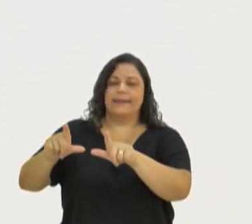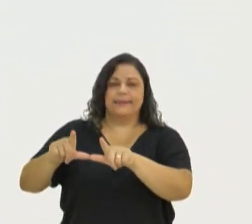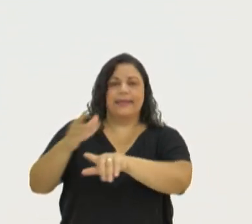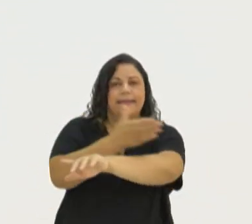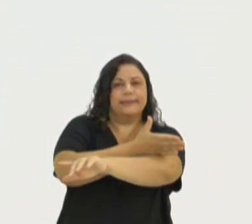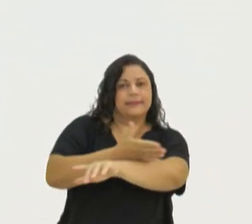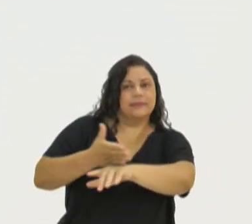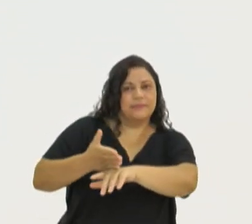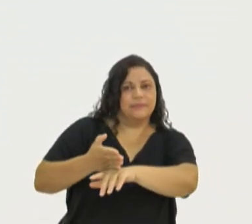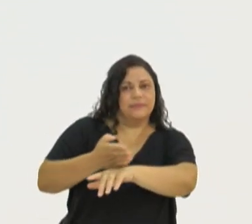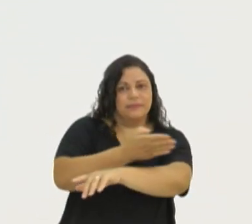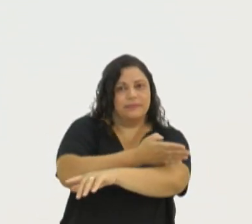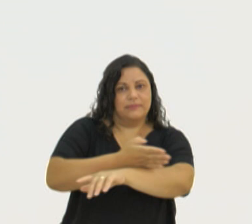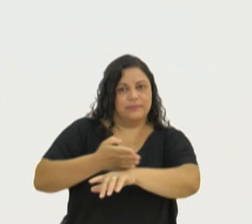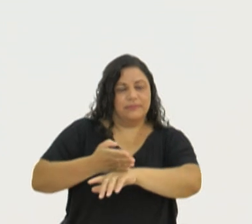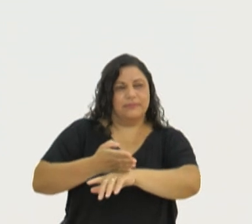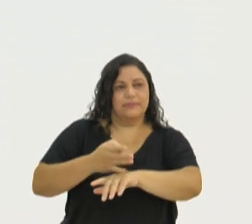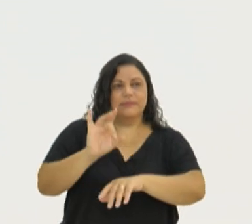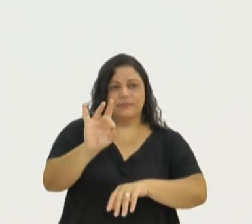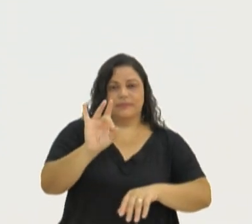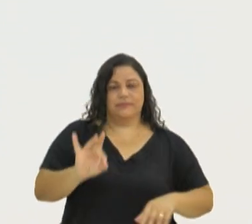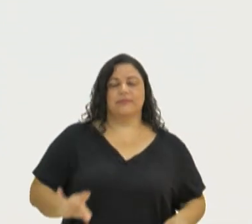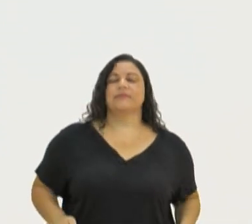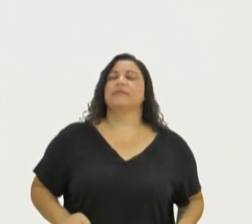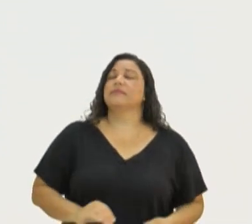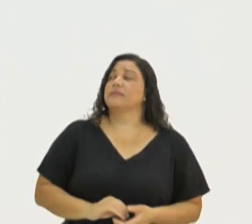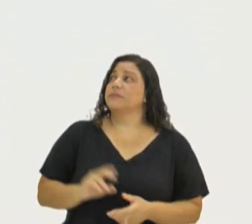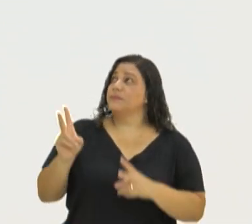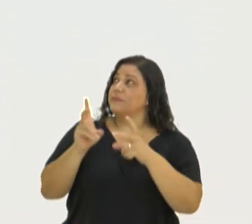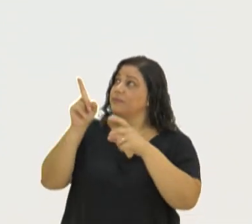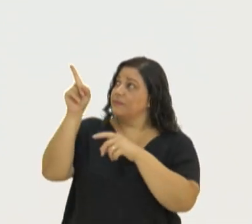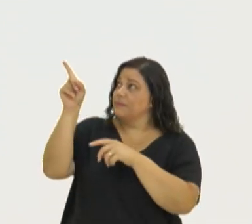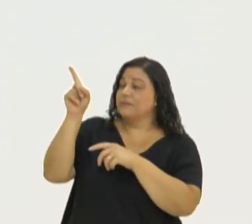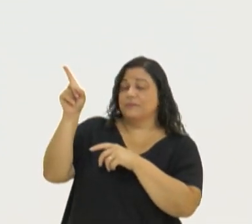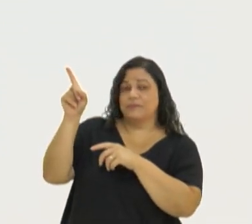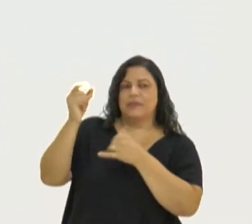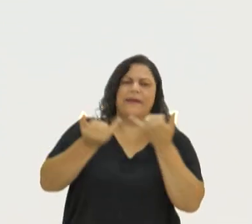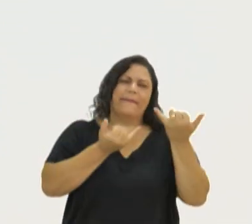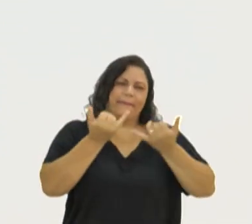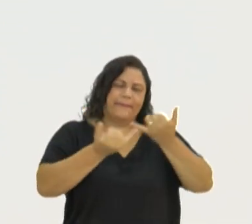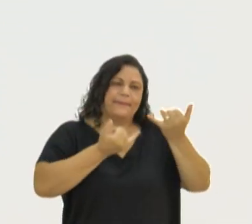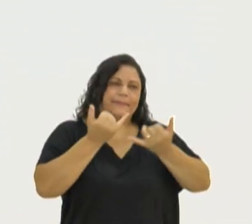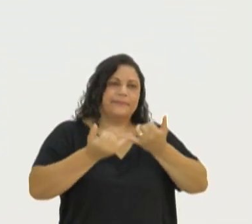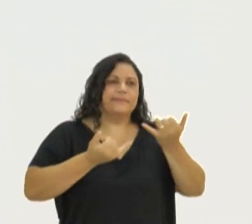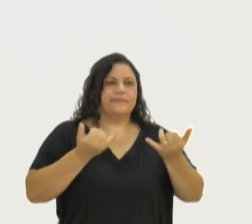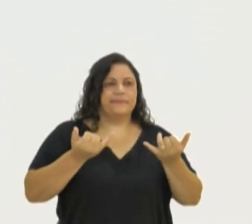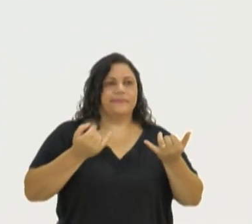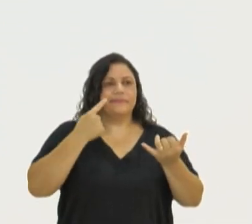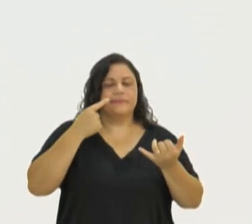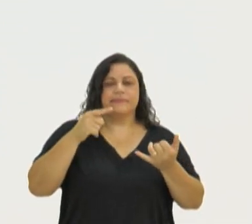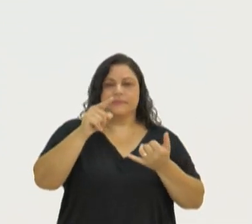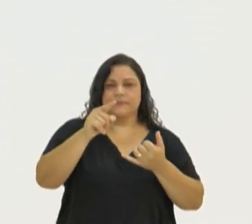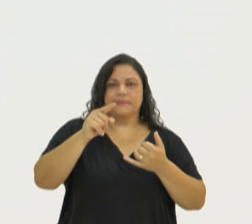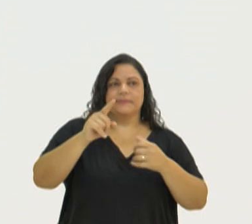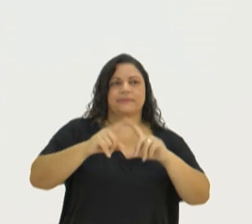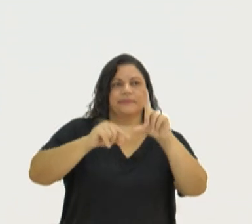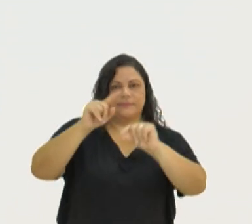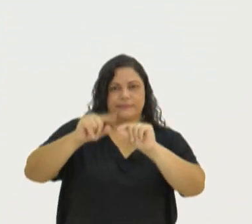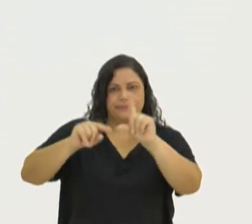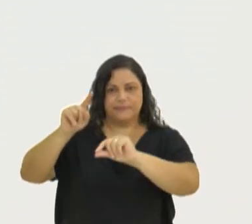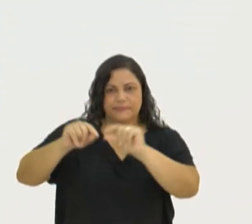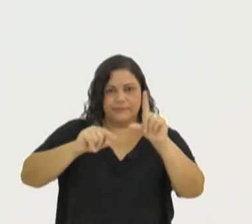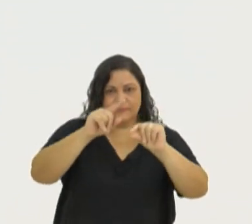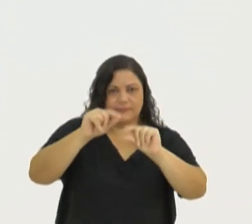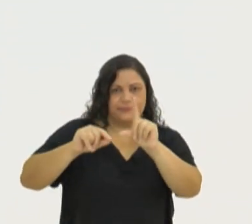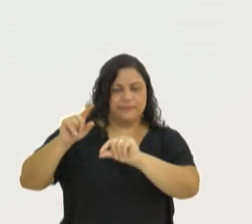diagonais, nas casas brancas. Como a brincadeira aqui é que ele colocar na estrela, a gente vai colocar na estrela para marcar o